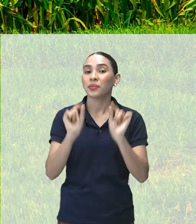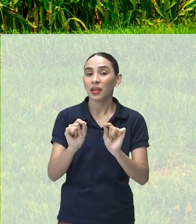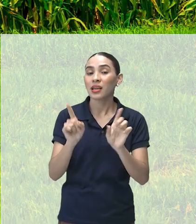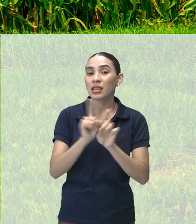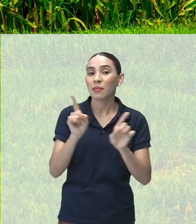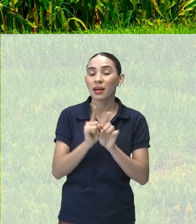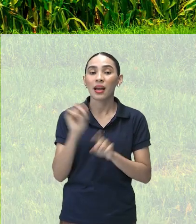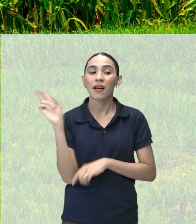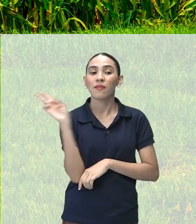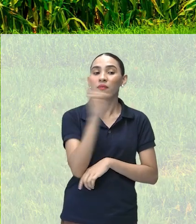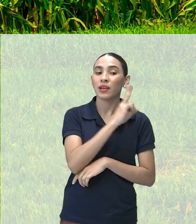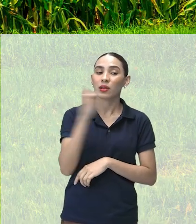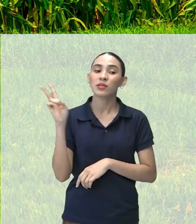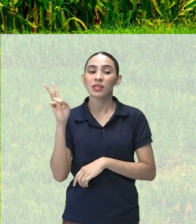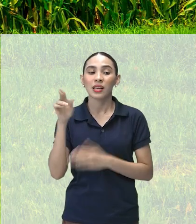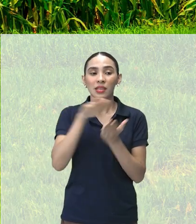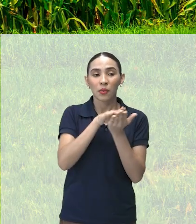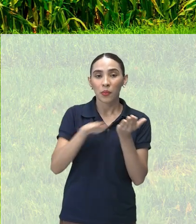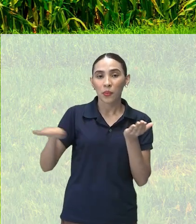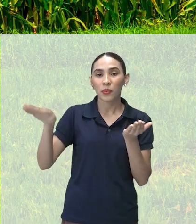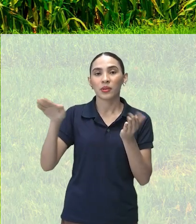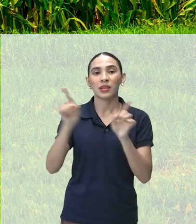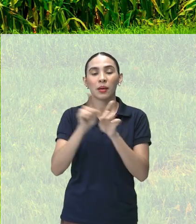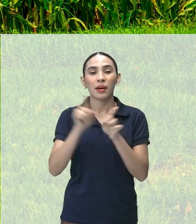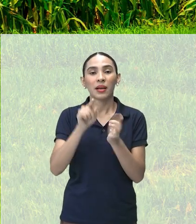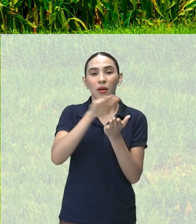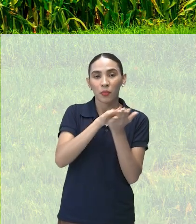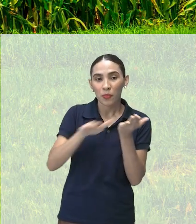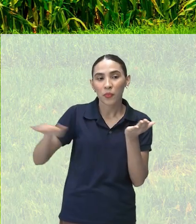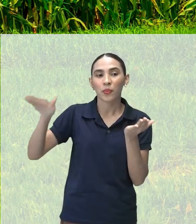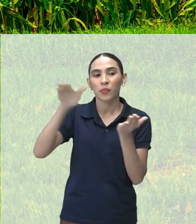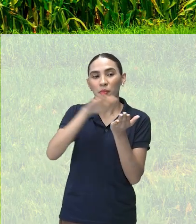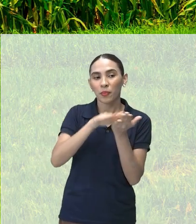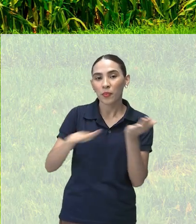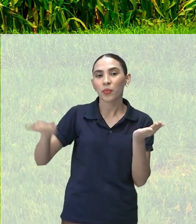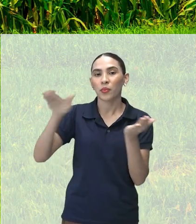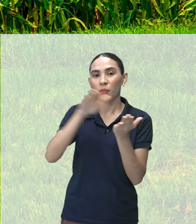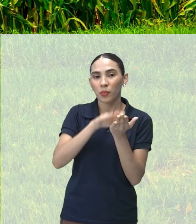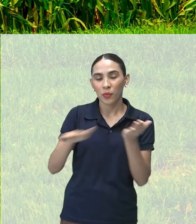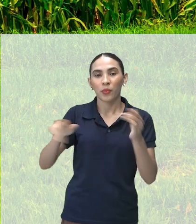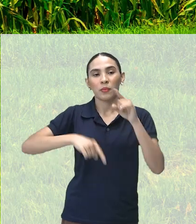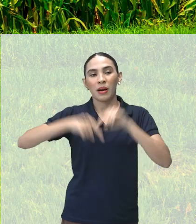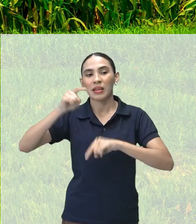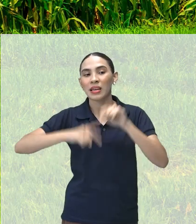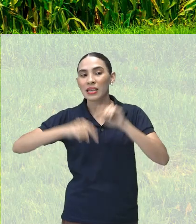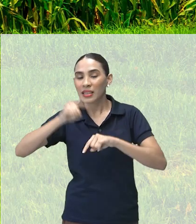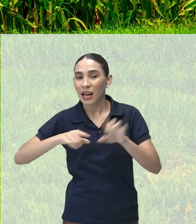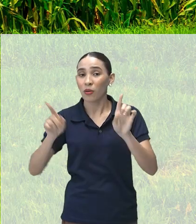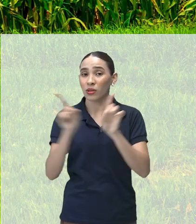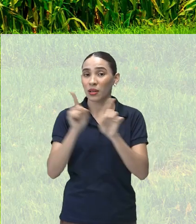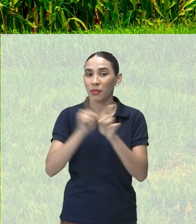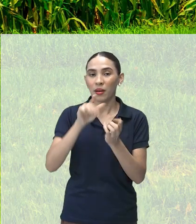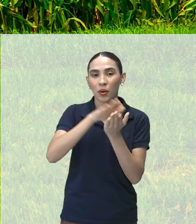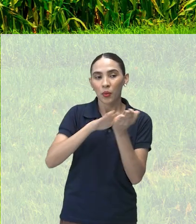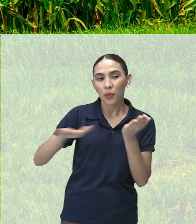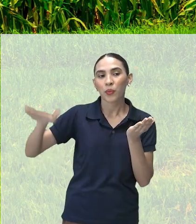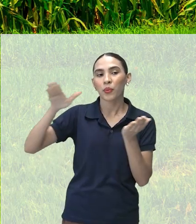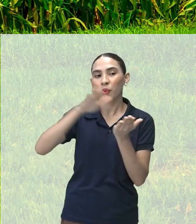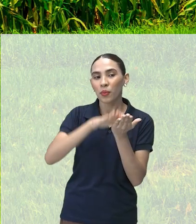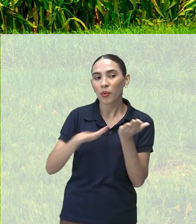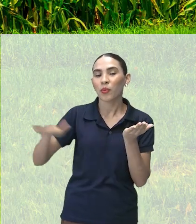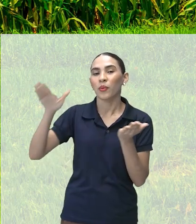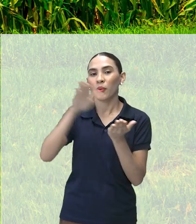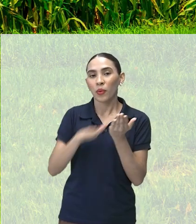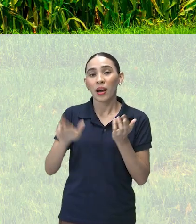A velocidade na produção ali de bens e também de produtos, e isso